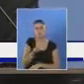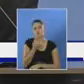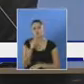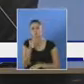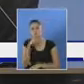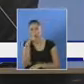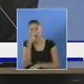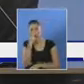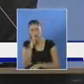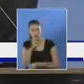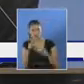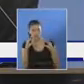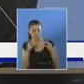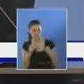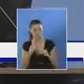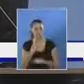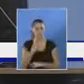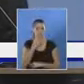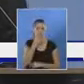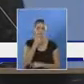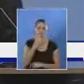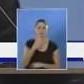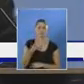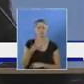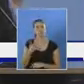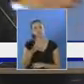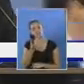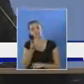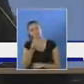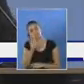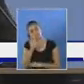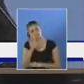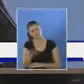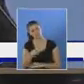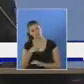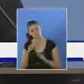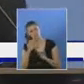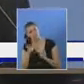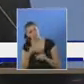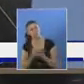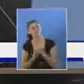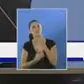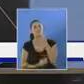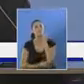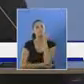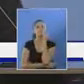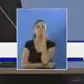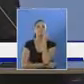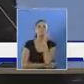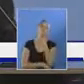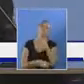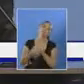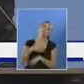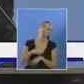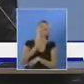que era o horário que nós liberávamos os alunos, que era o final da aula, vem sempre aquela preocupação em ver as